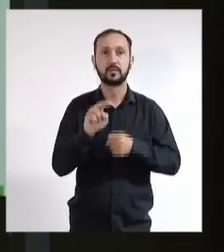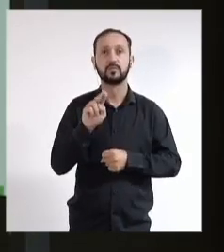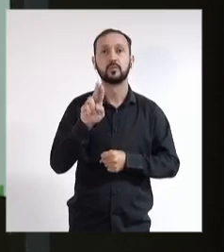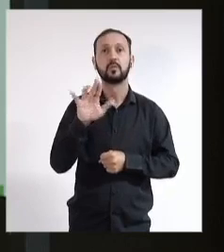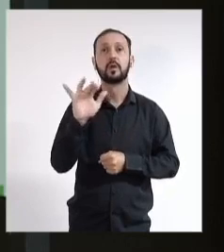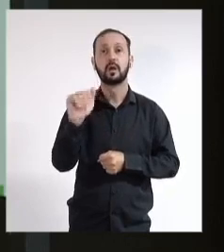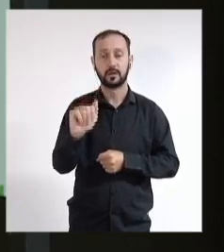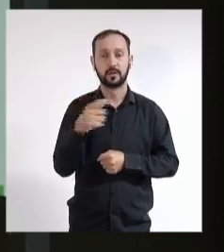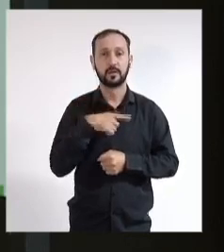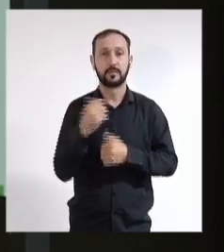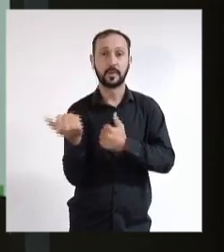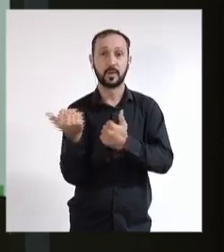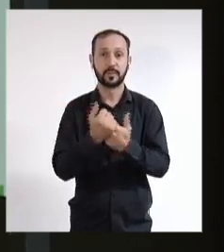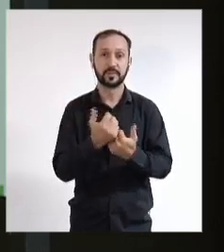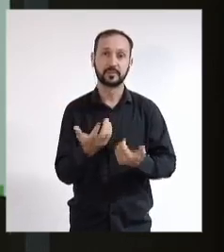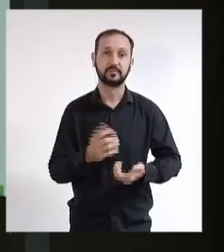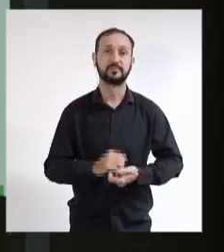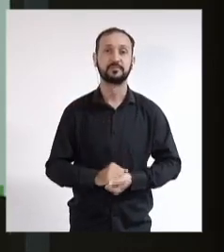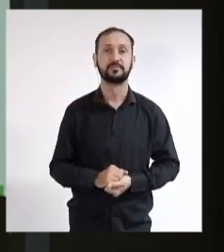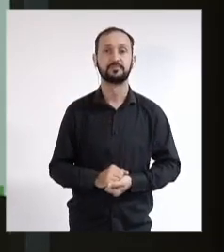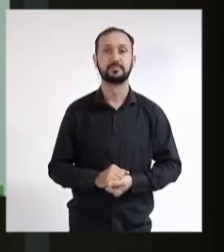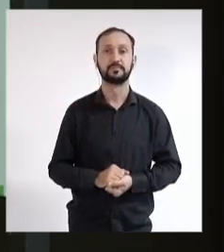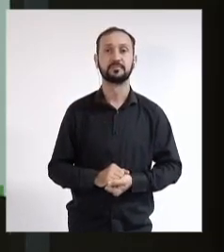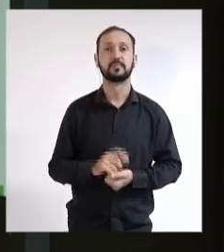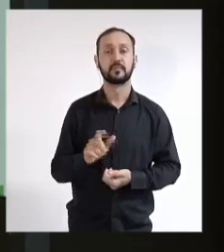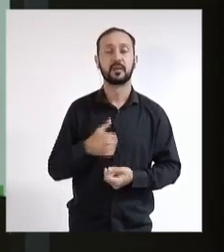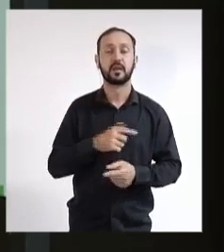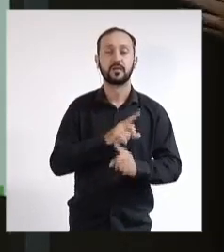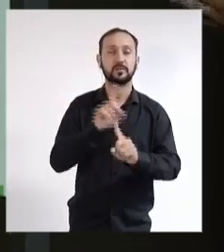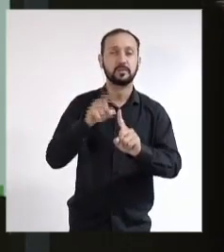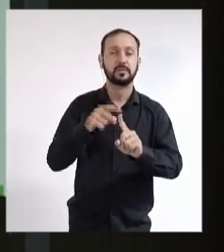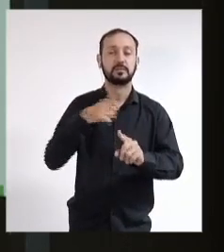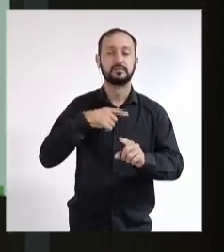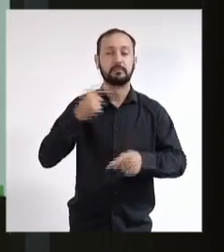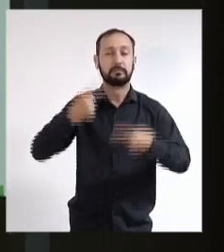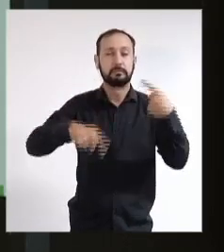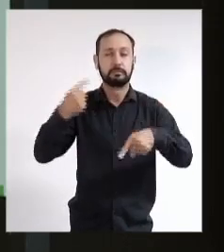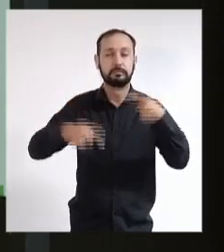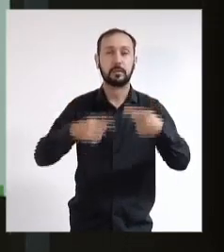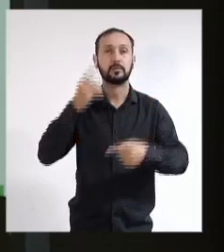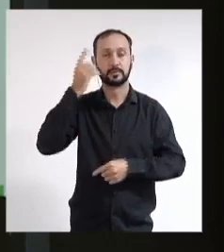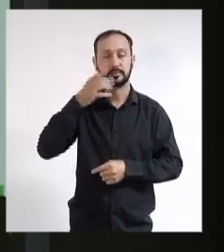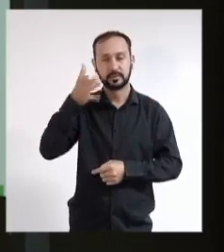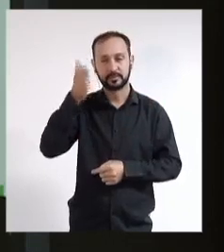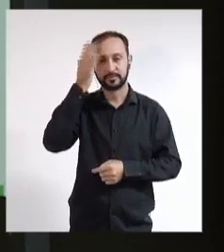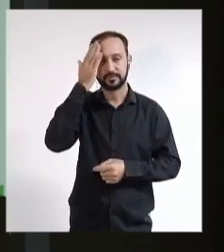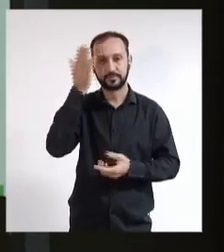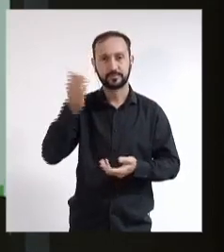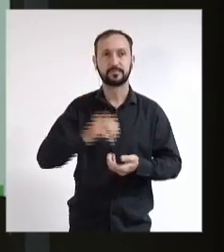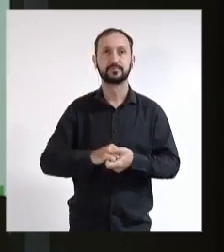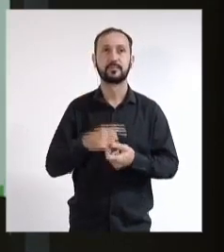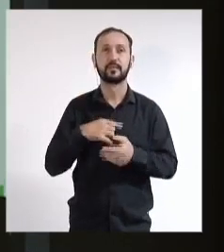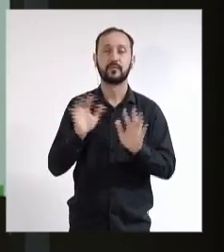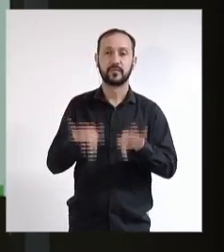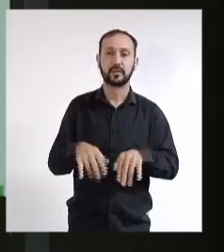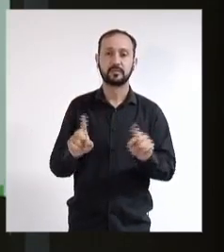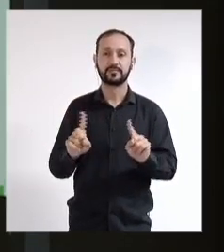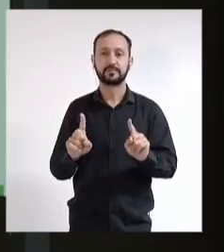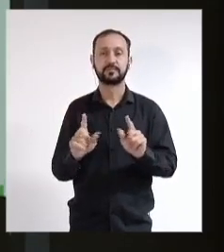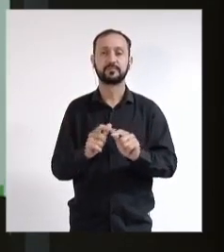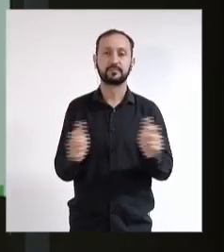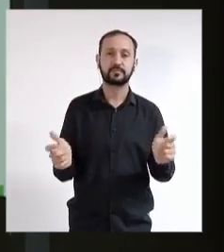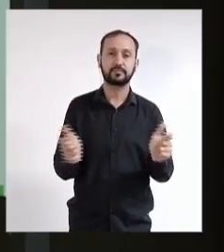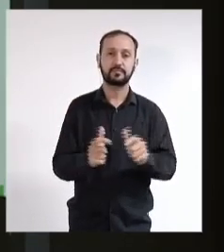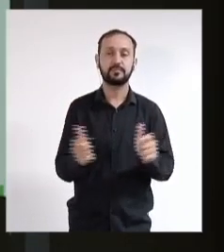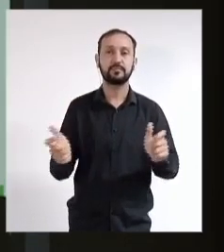que essa compensação tá esse é o motivo de diversas discussões deputados a quem sabe disso acabam acaba ao aumento da componente